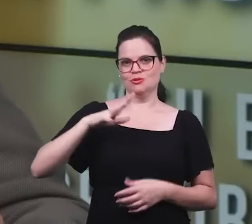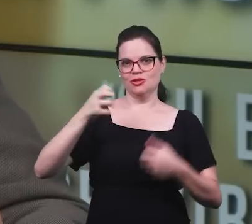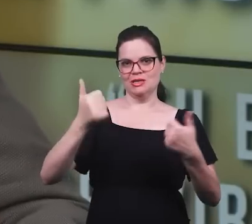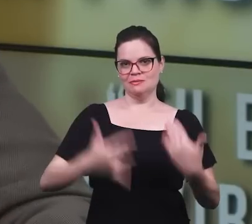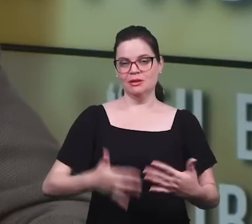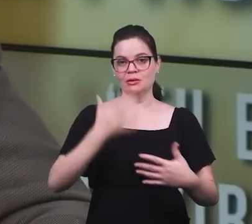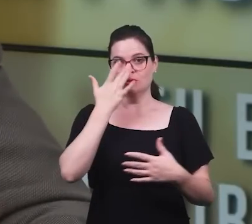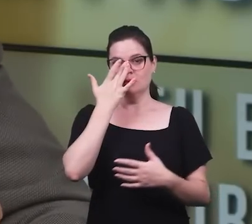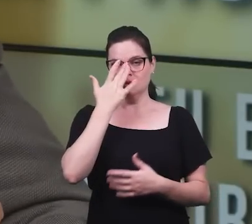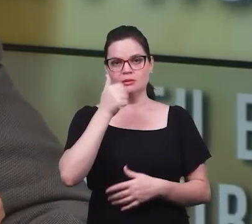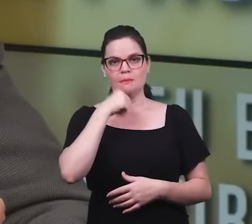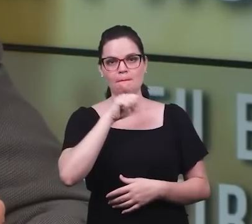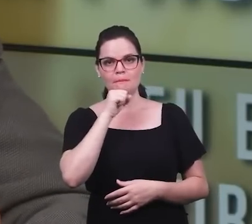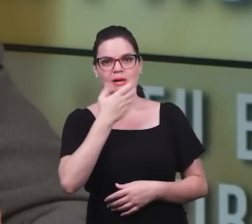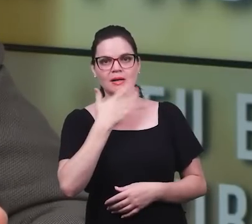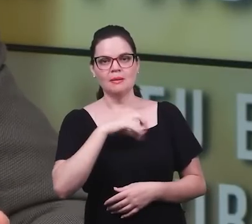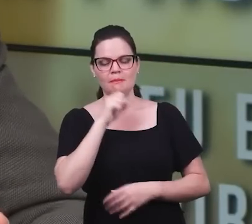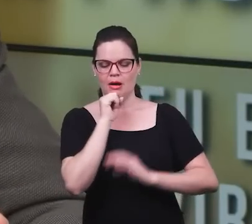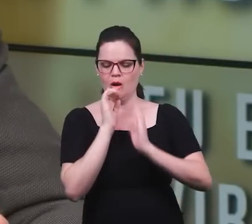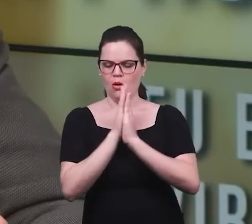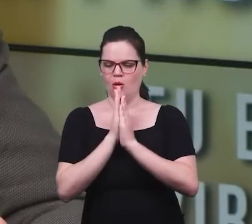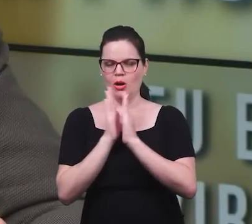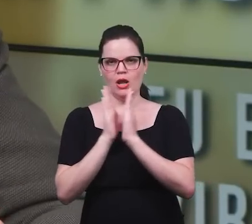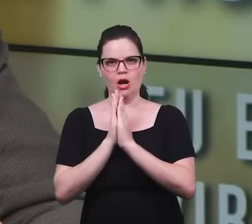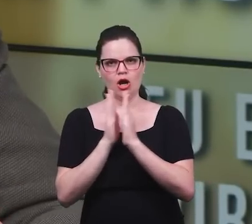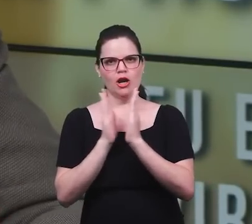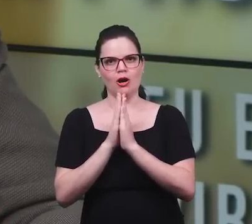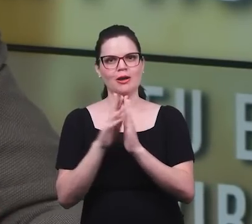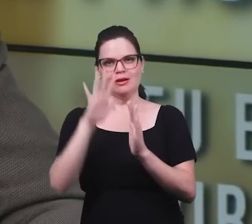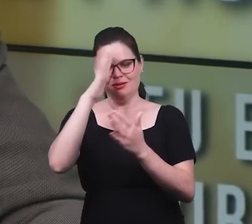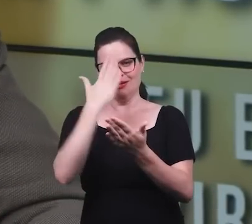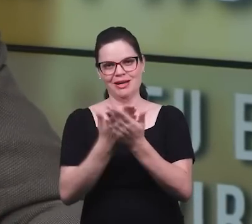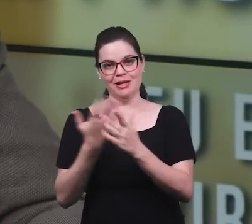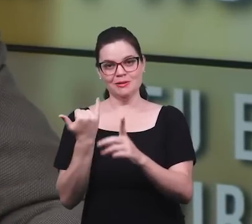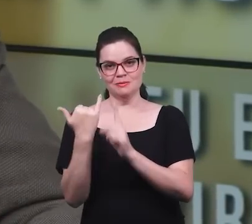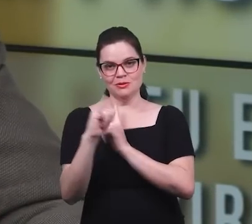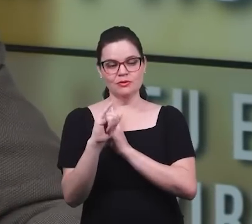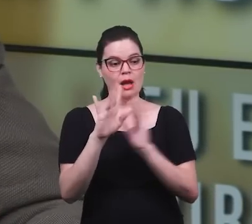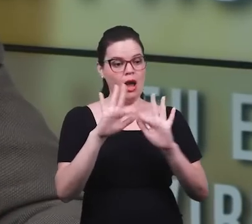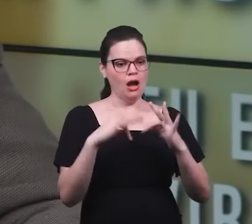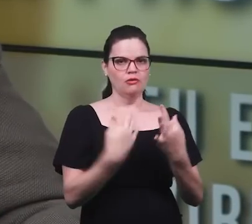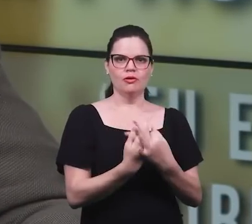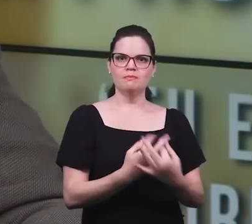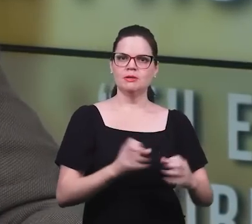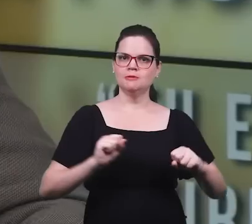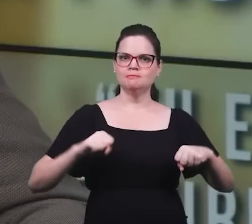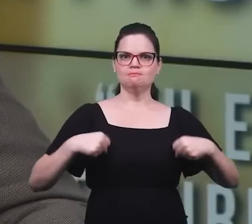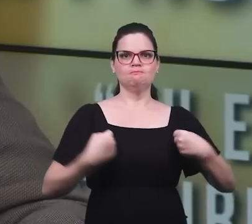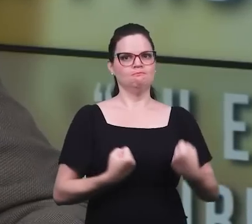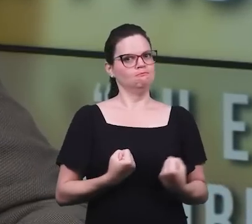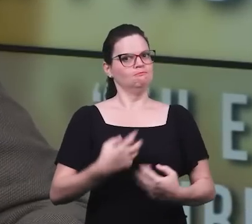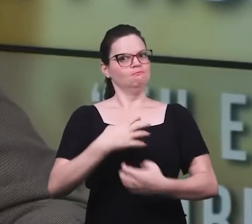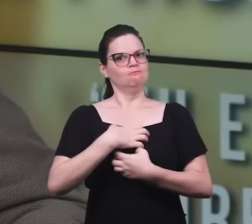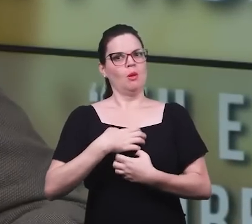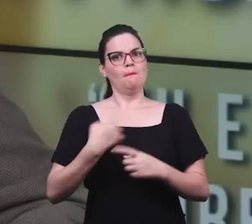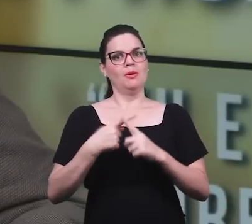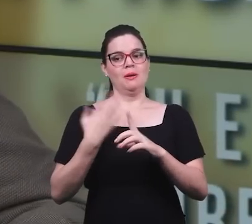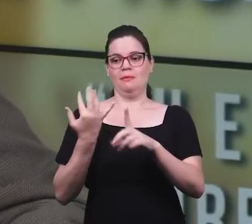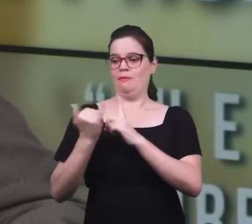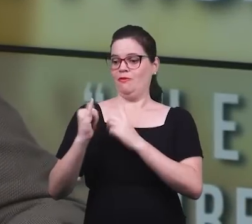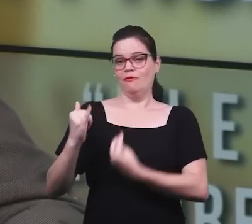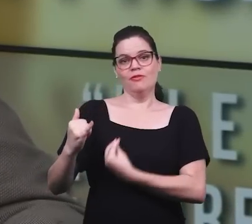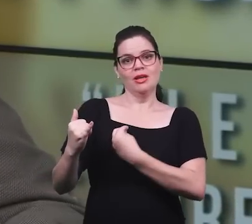essa profecia, a família é fortalecida. Porque a profecia ela é viva e você nutrindo ela vai sustentando